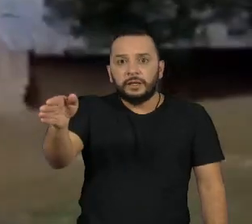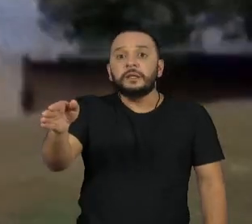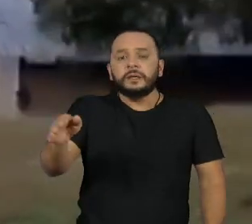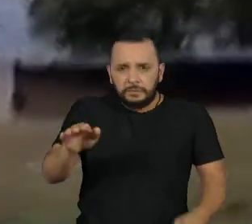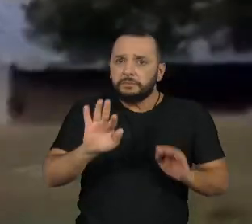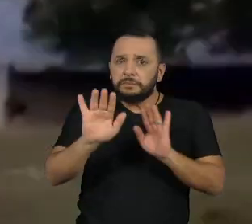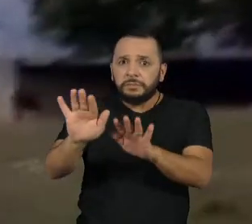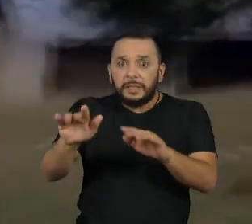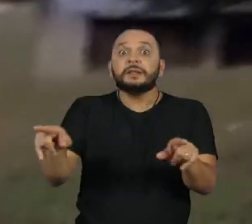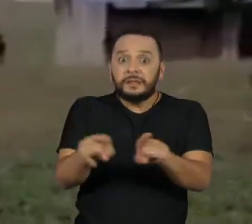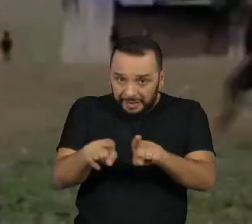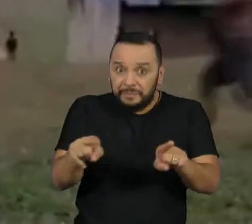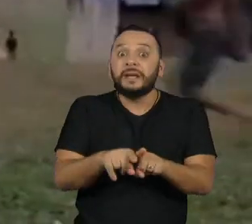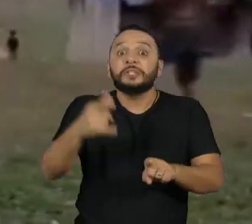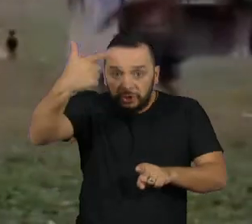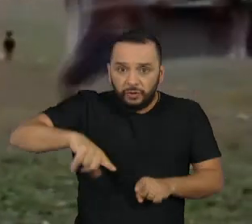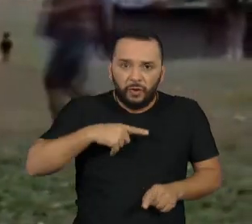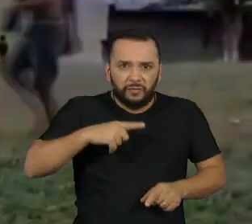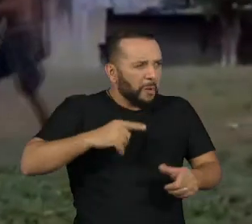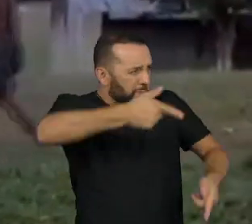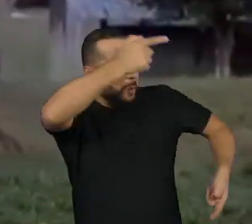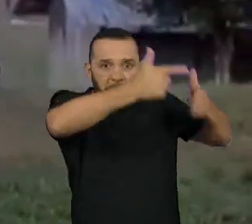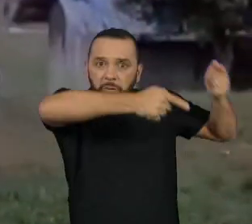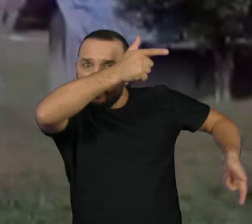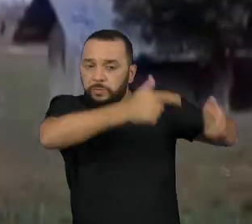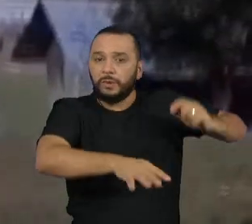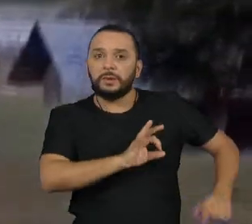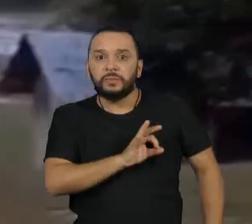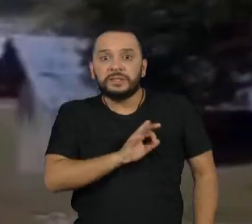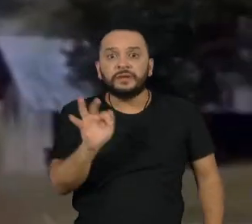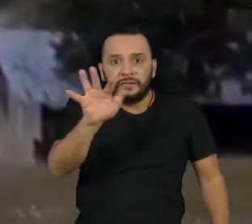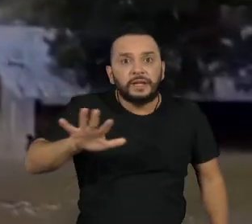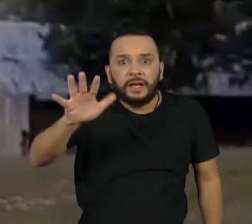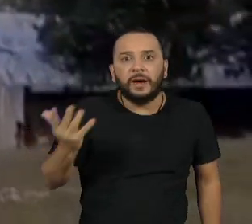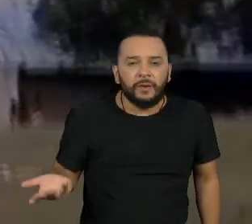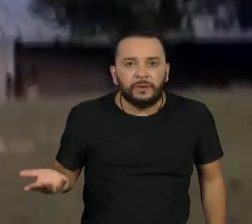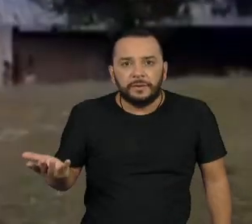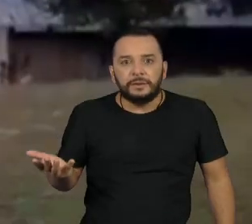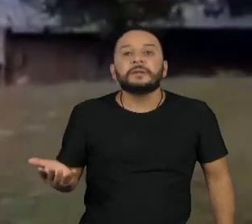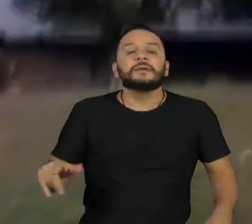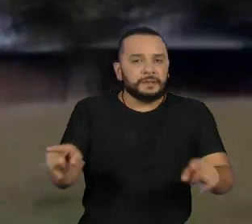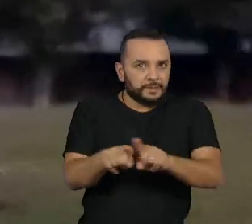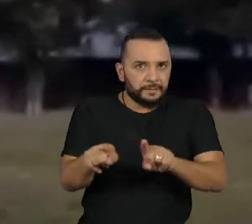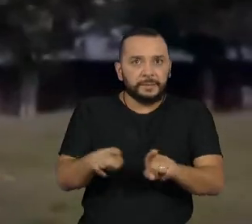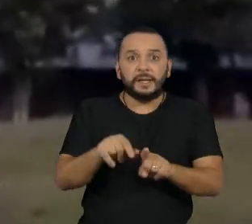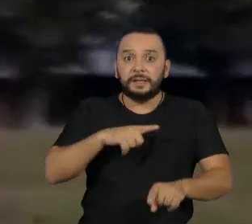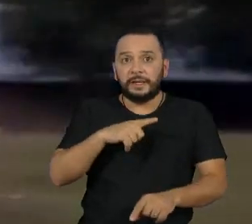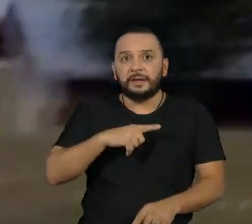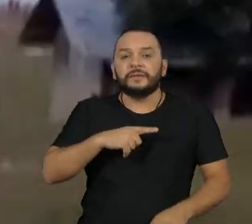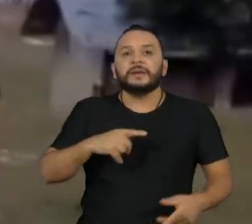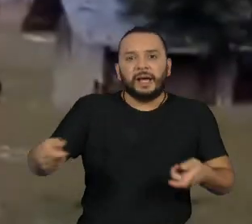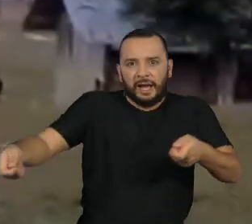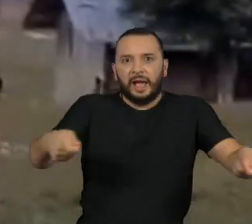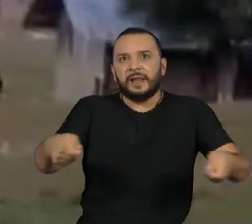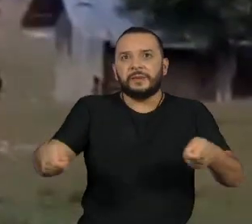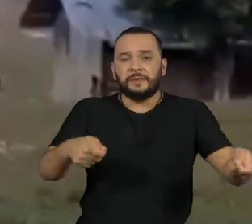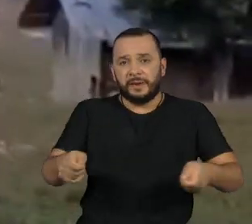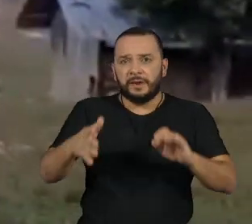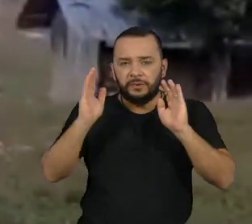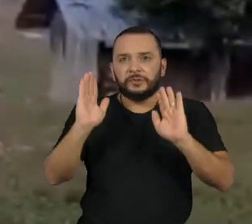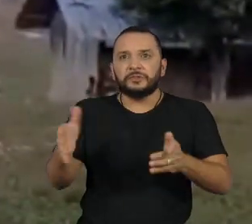que partiram de uma embarcação de garimpeiros. Houve ainda uma terceira investida dos garimpeiros